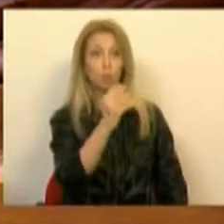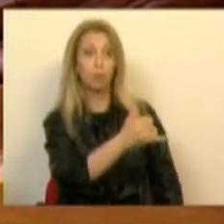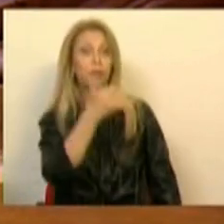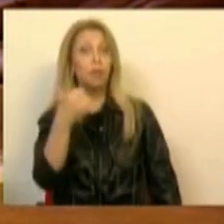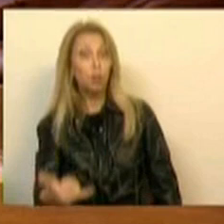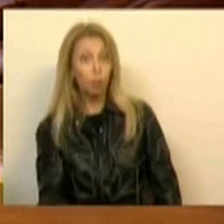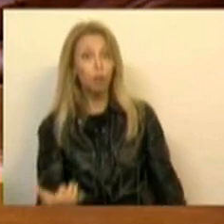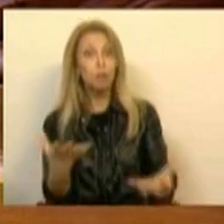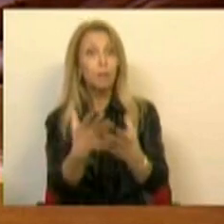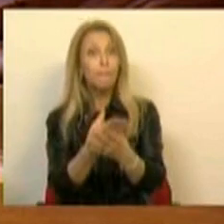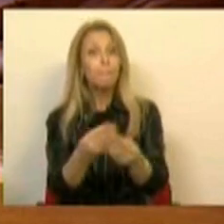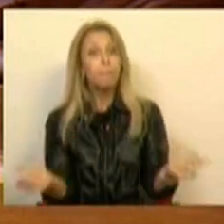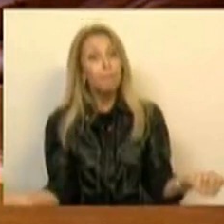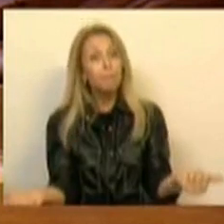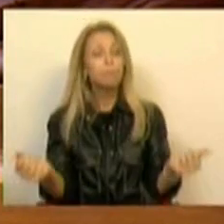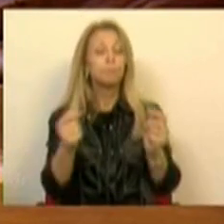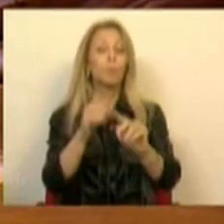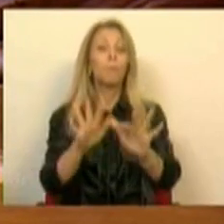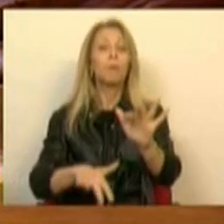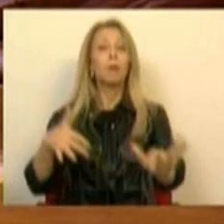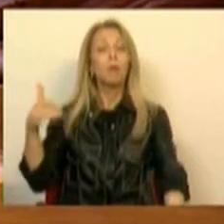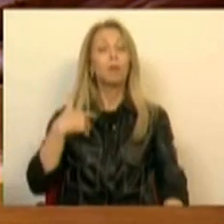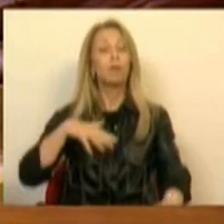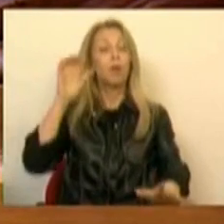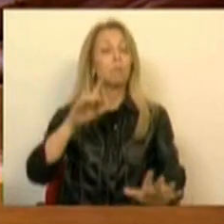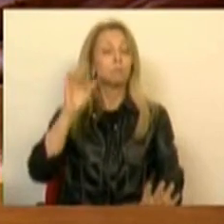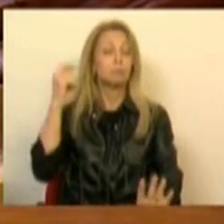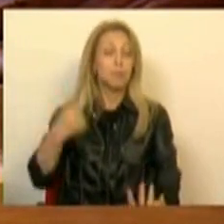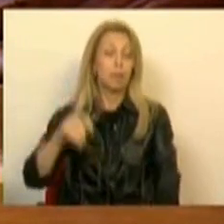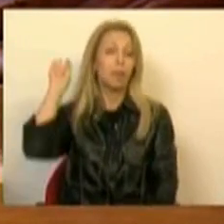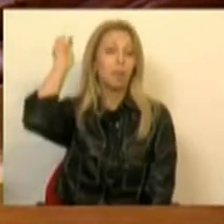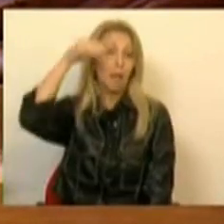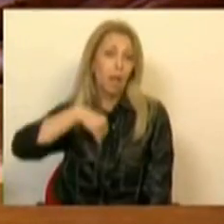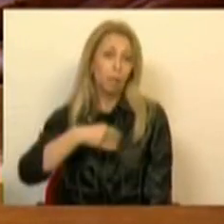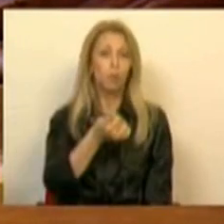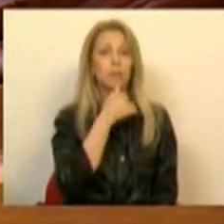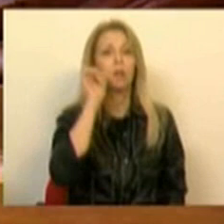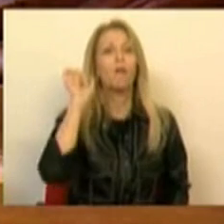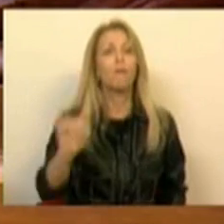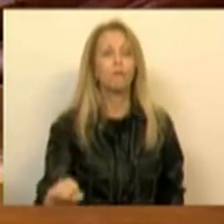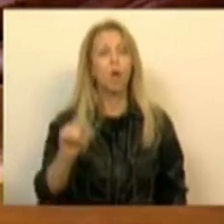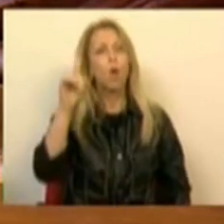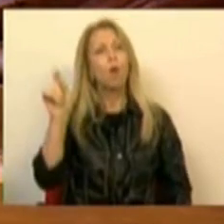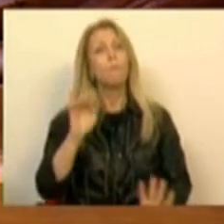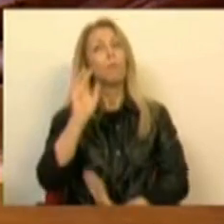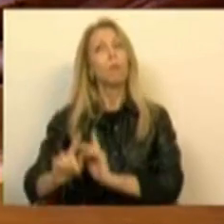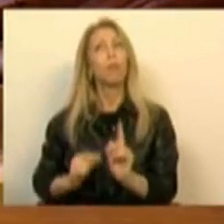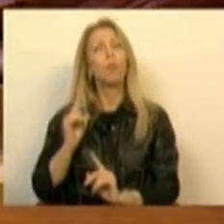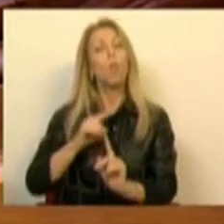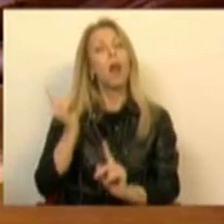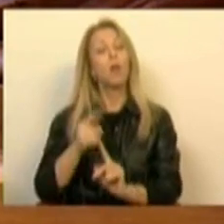da dissolução deste Parlamento pelo Presidente da República. Menos de um ano depois, o líder de missionário da Iniciativa